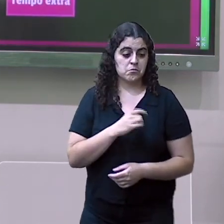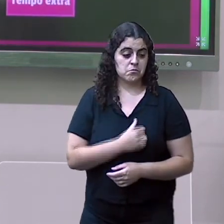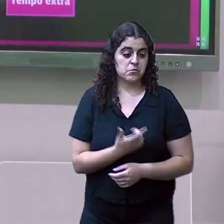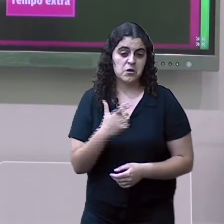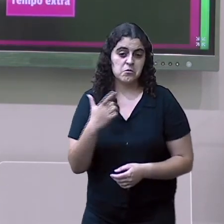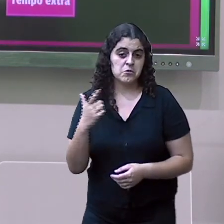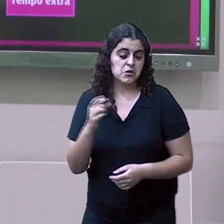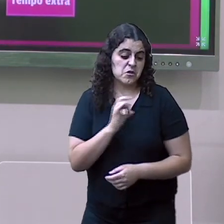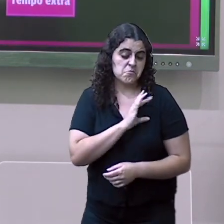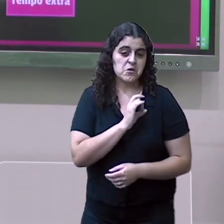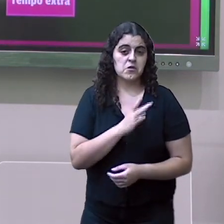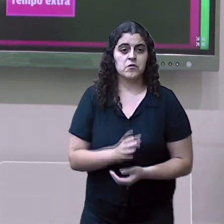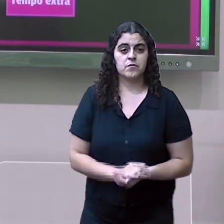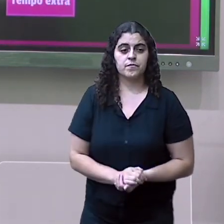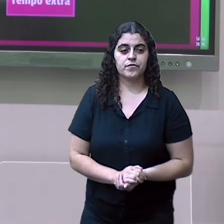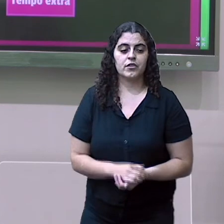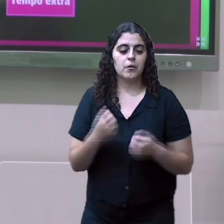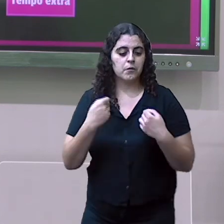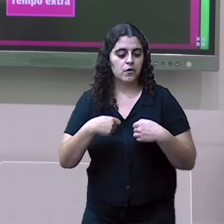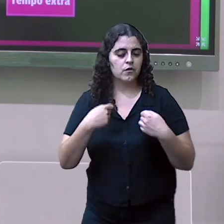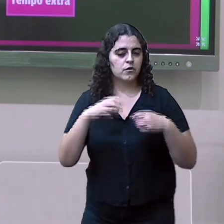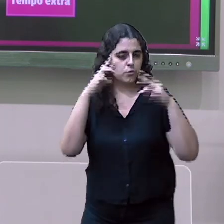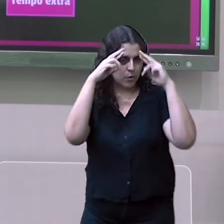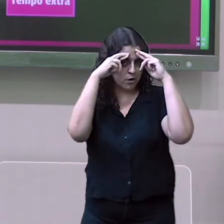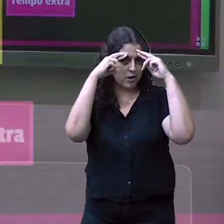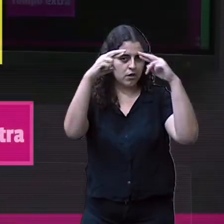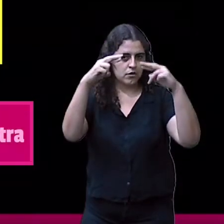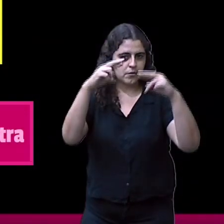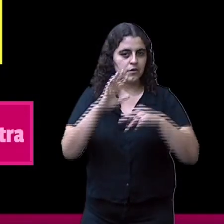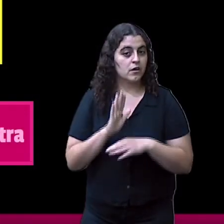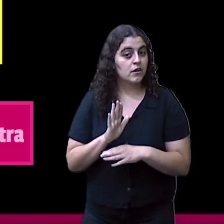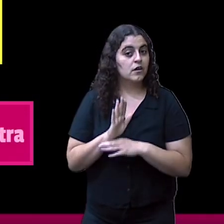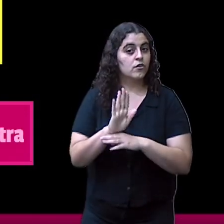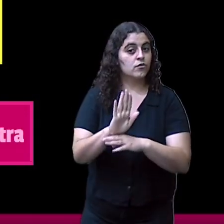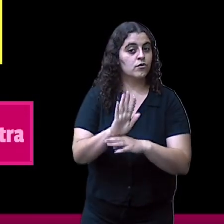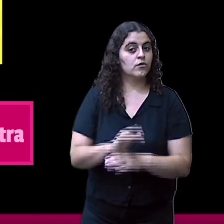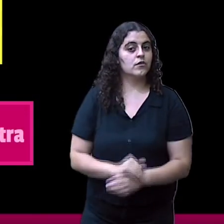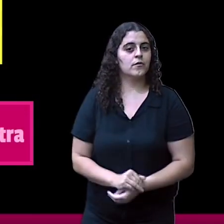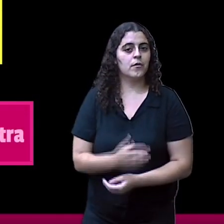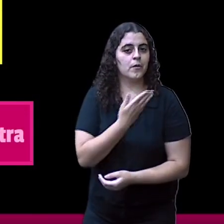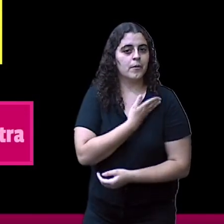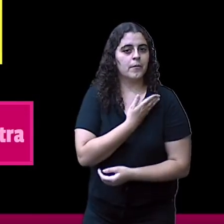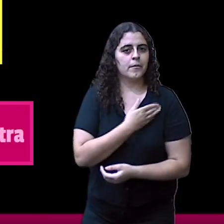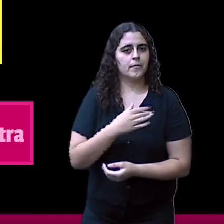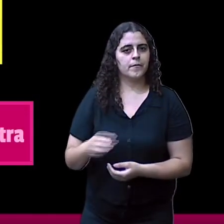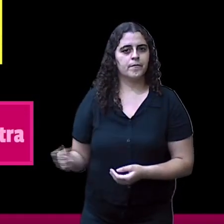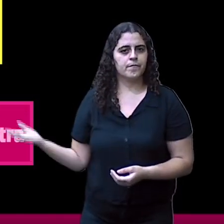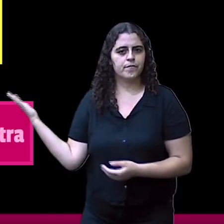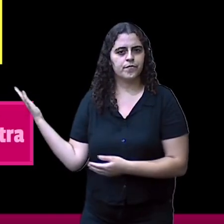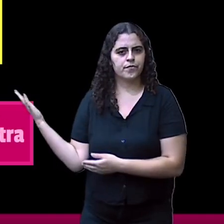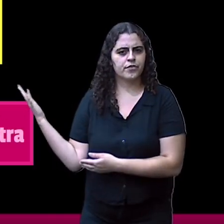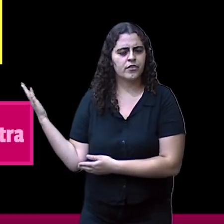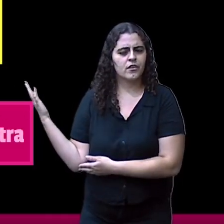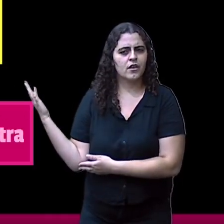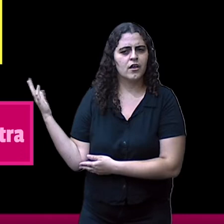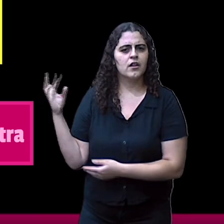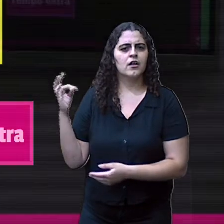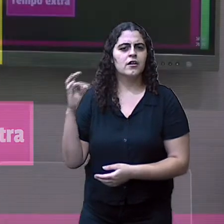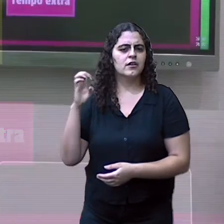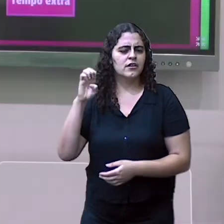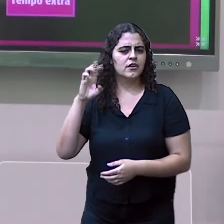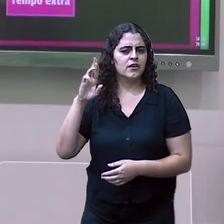Eu vou ajudá-lo a superar o medo. A terapia pode me ajudar com os meus medos. O que é